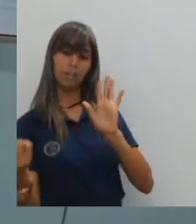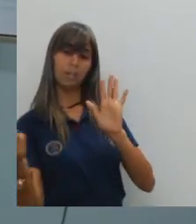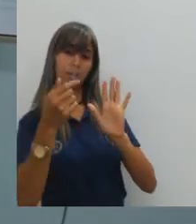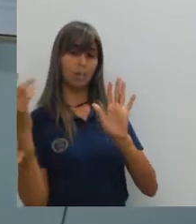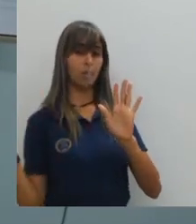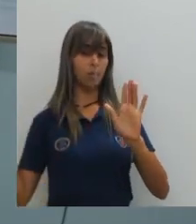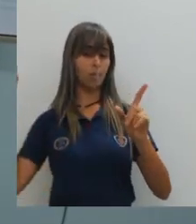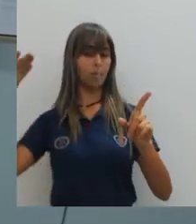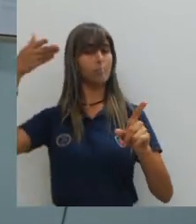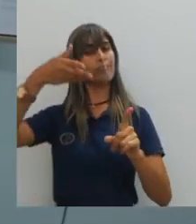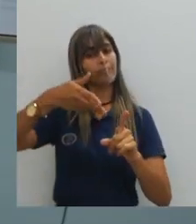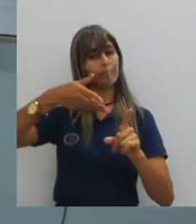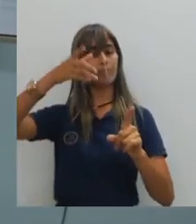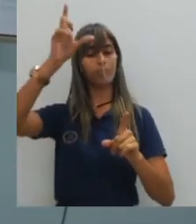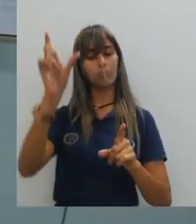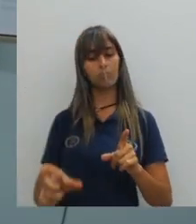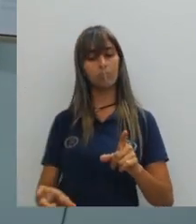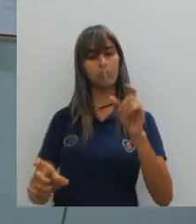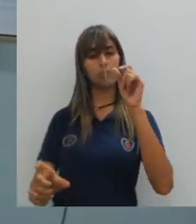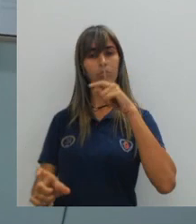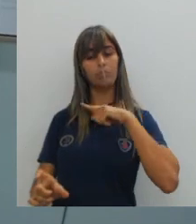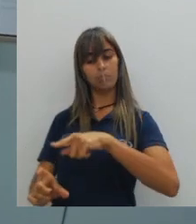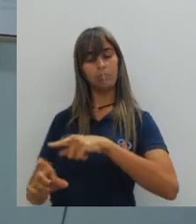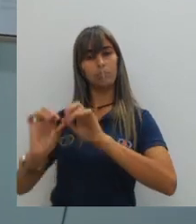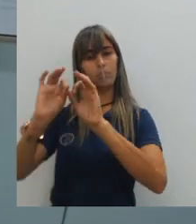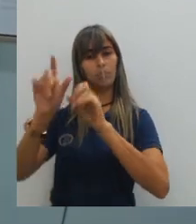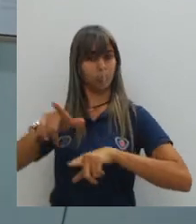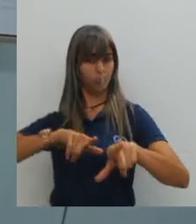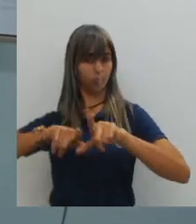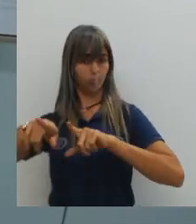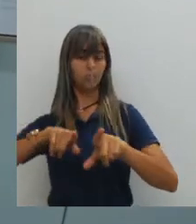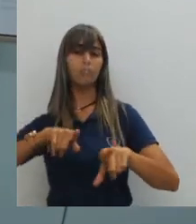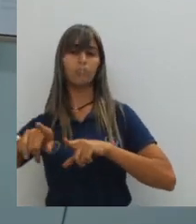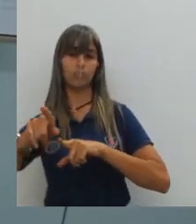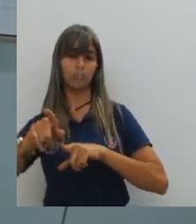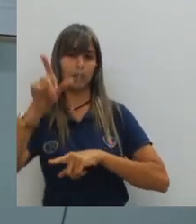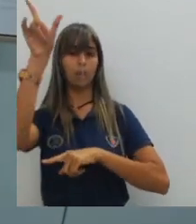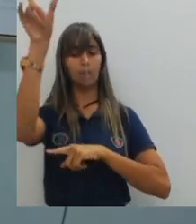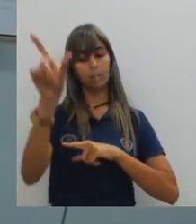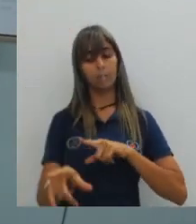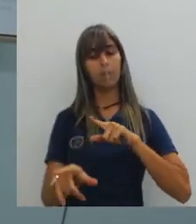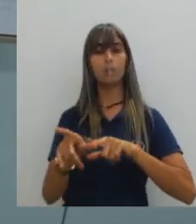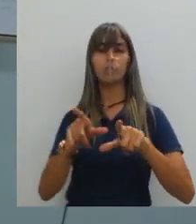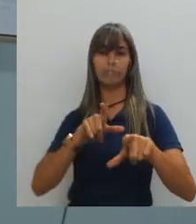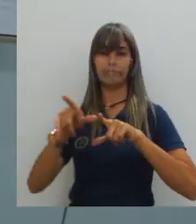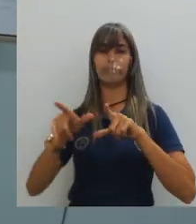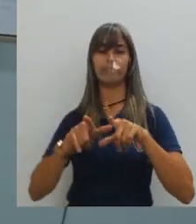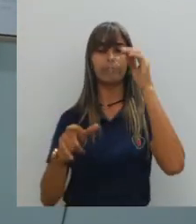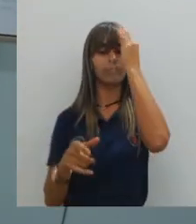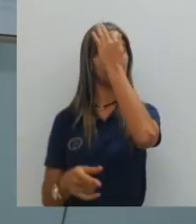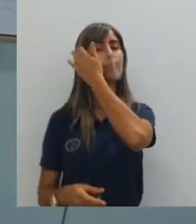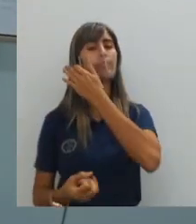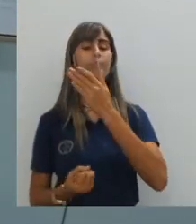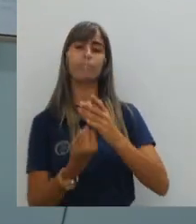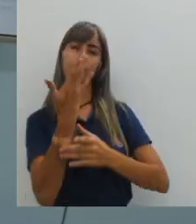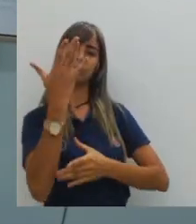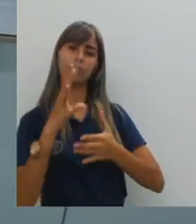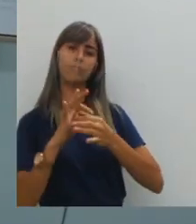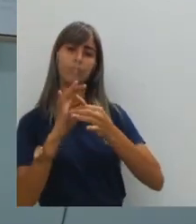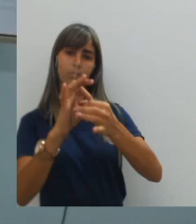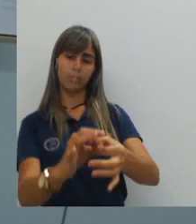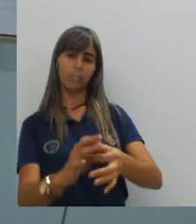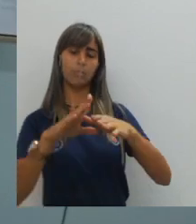voltadas para a figura do trabalhador, e essas leis voltadas para a figura do trabalhador, elas surgem num contexto